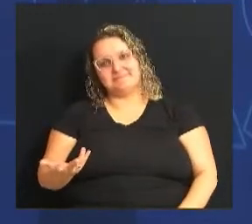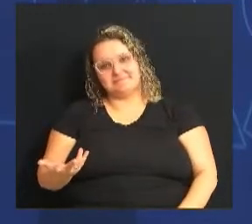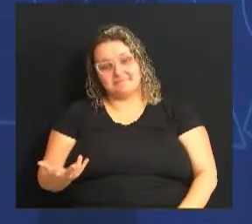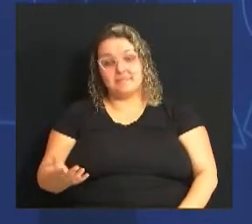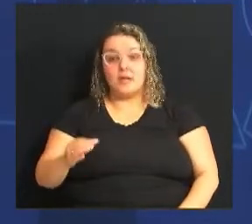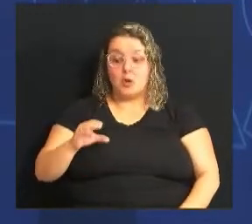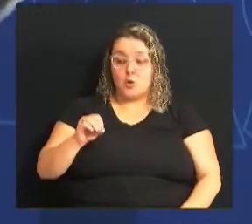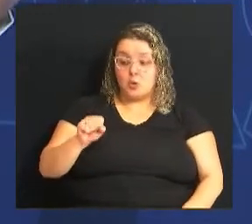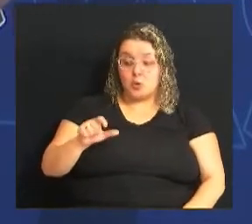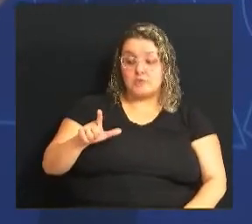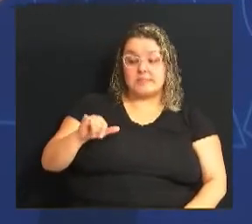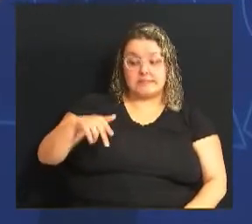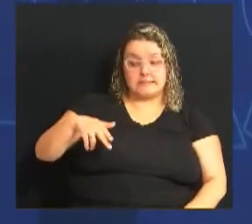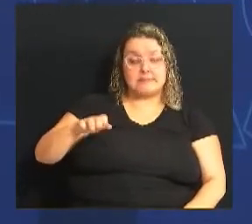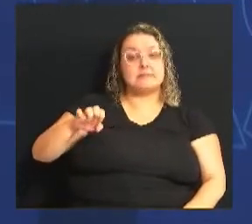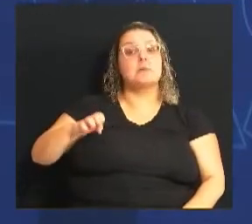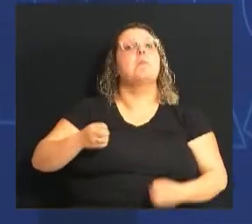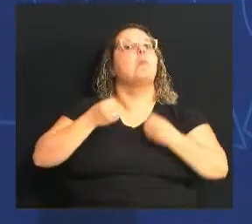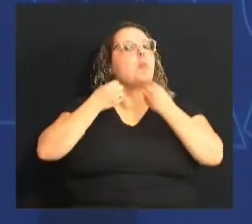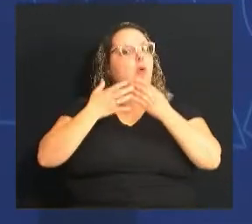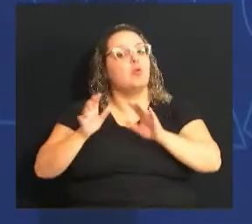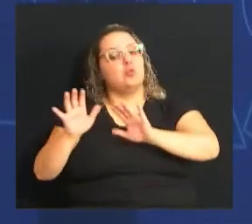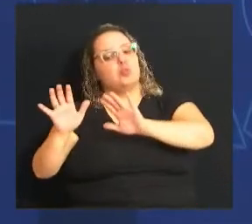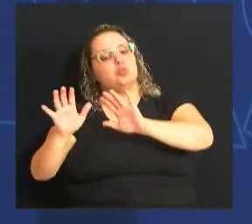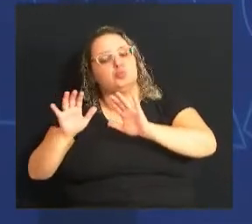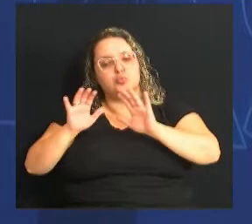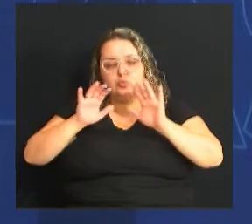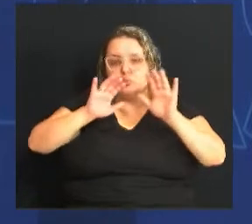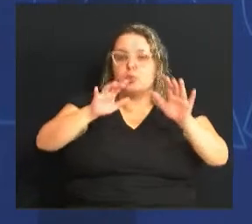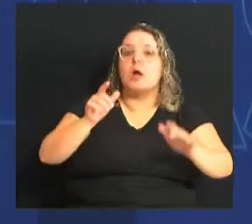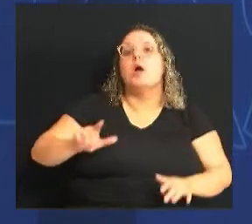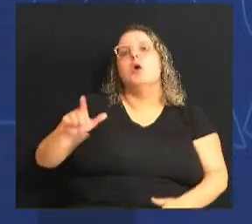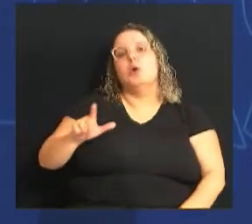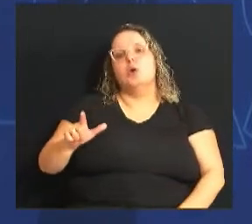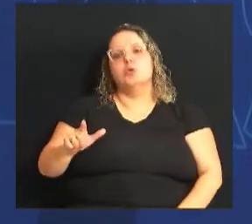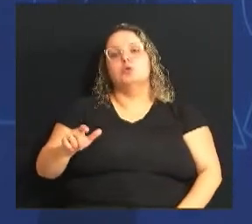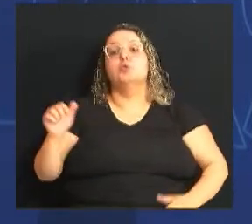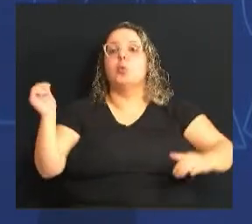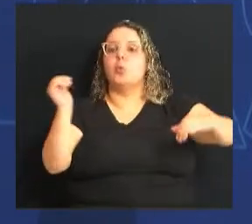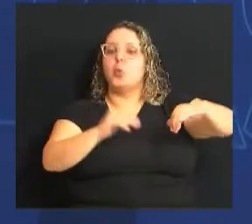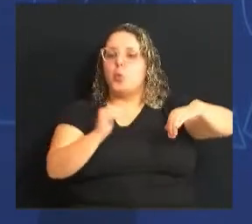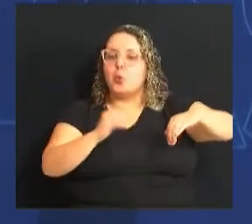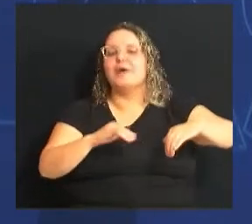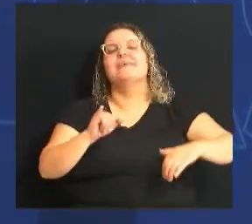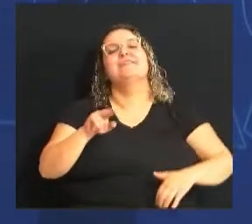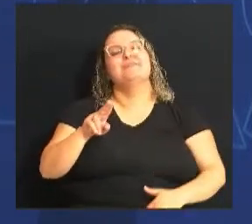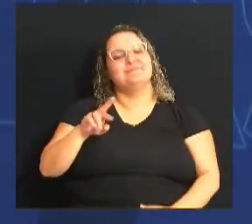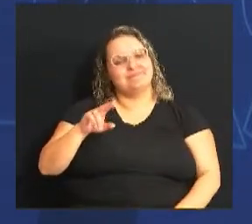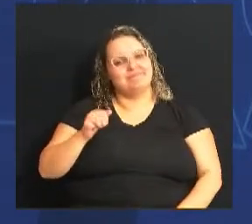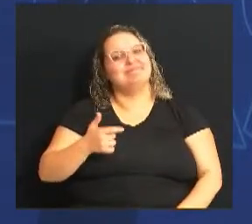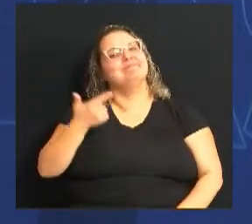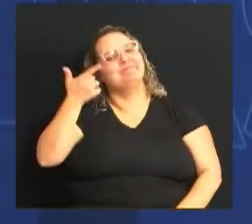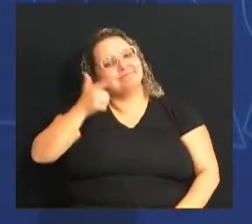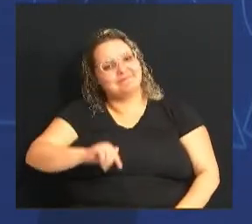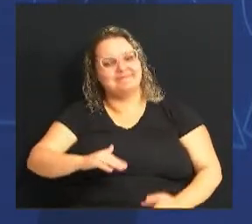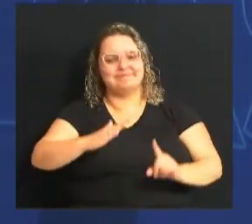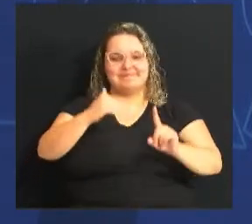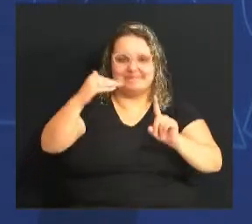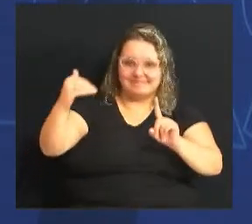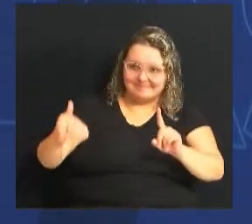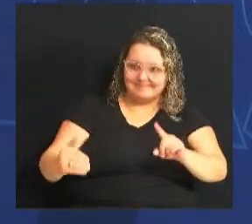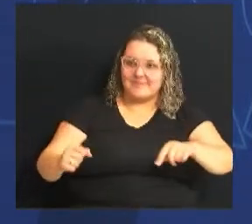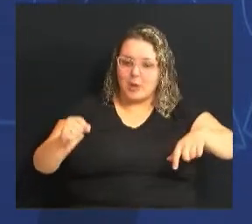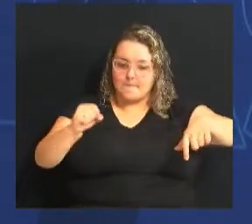Kozlinski fez boa partida, o goleirão bugrino, e claro que o atacante Yuri segue se destacando no ataque, marcando